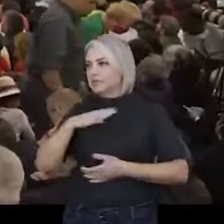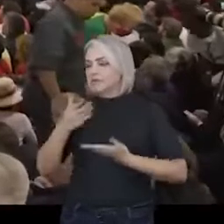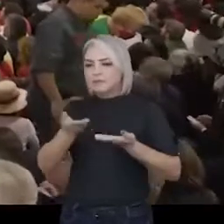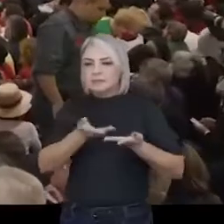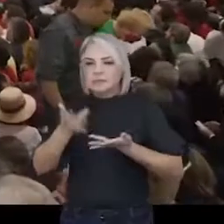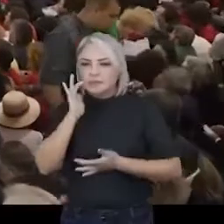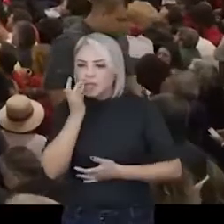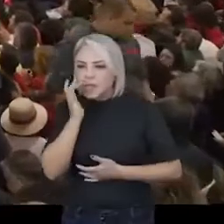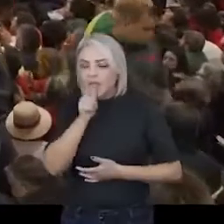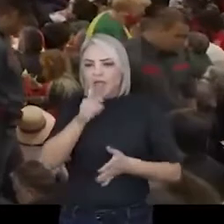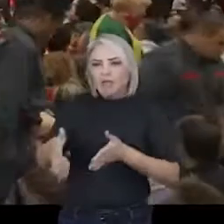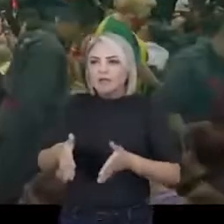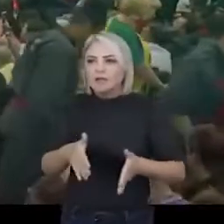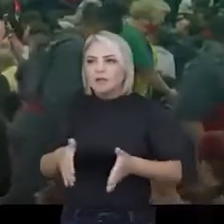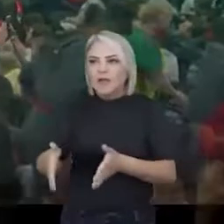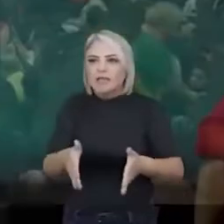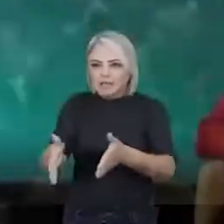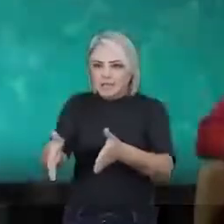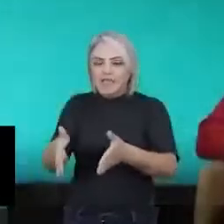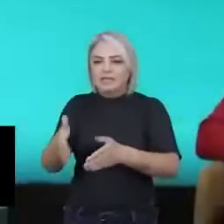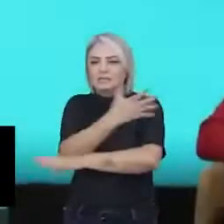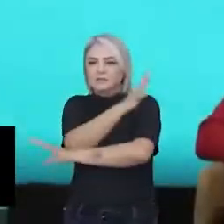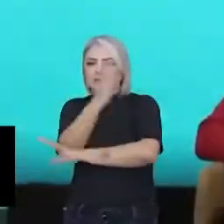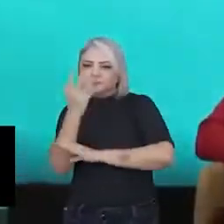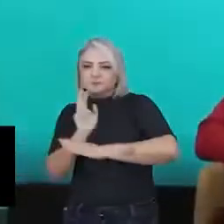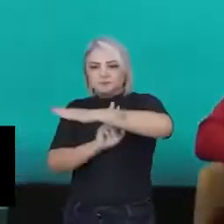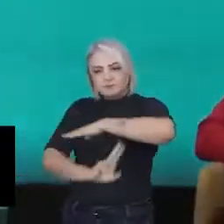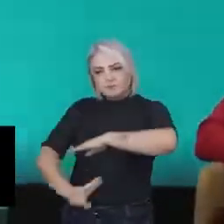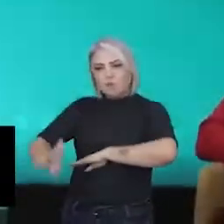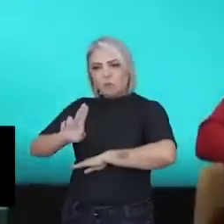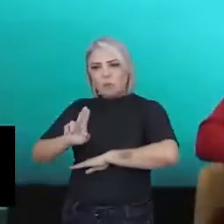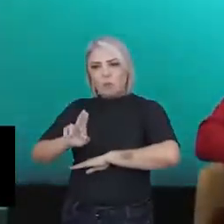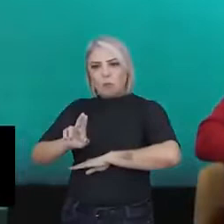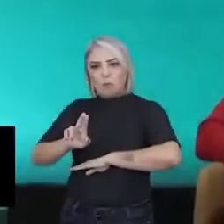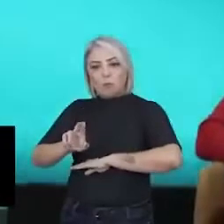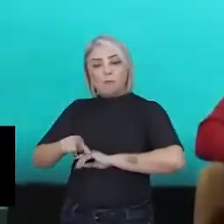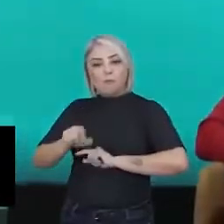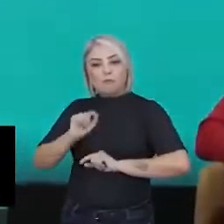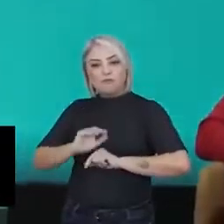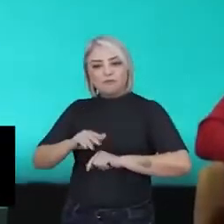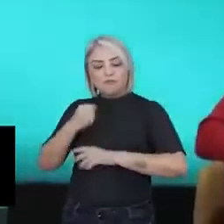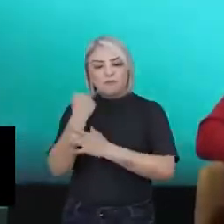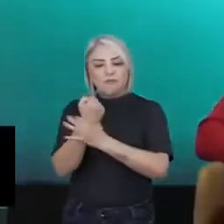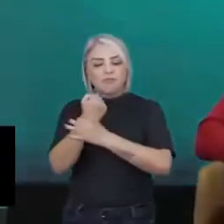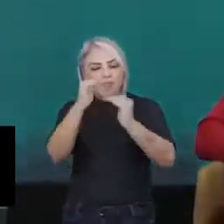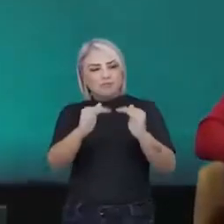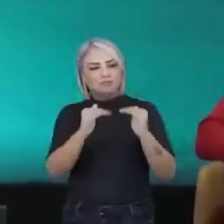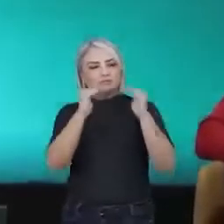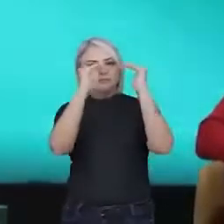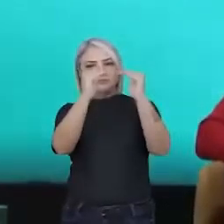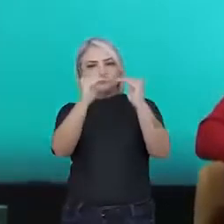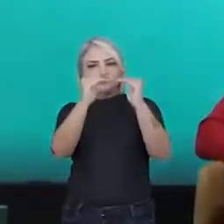nossos mares, nossa biodiversidade. E é, antes de tudo, garantir a soberania do povo brasileiro e